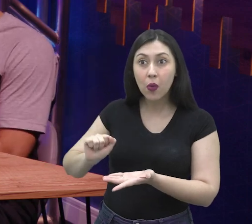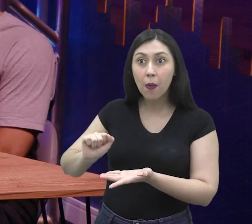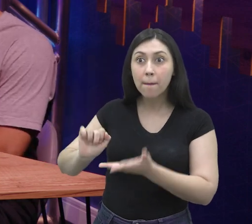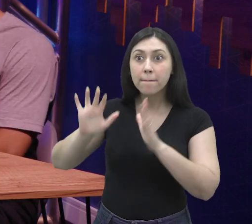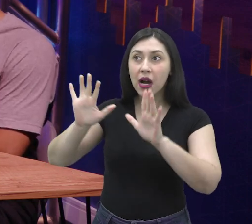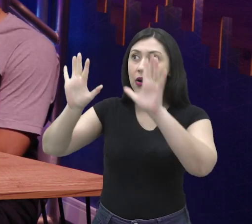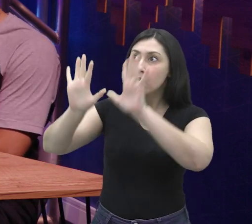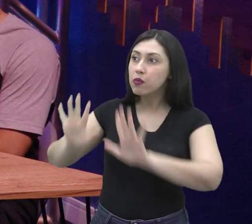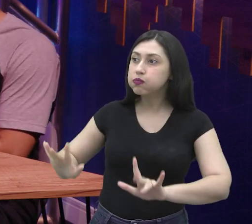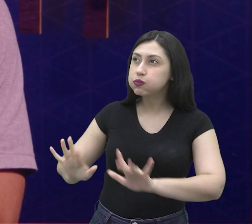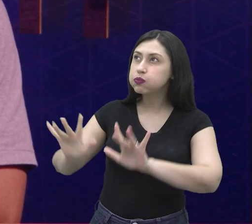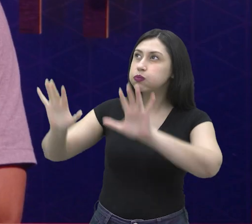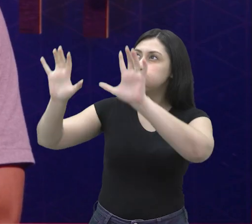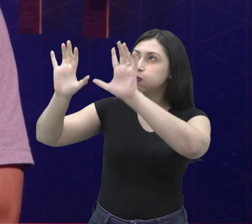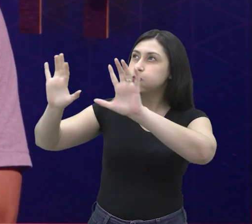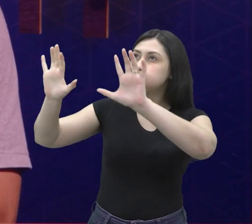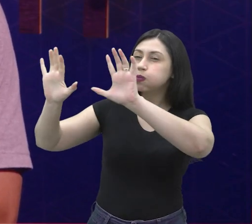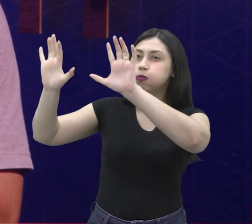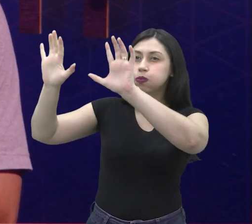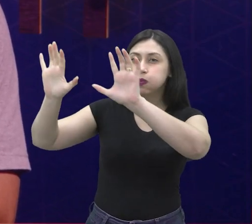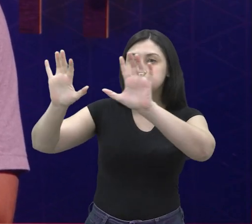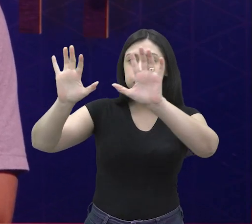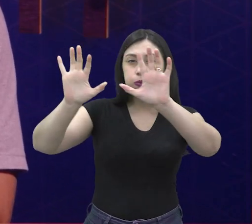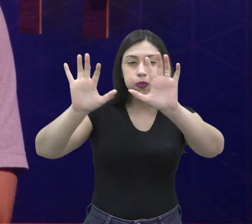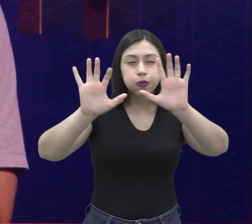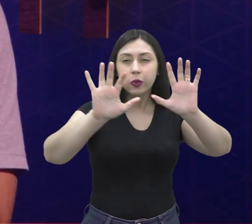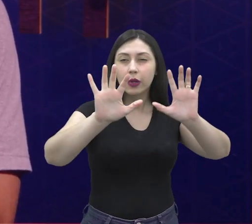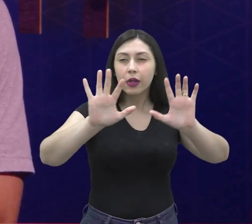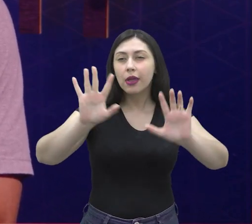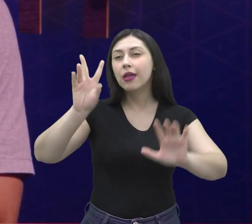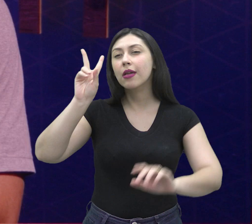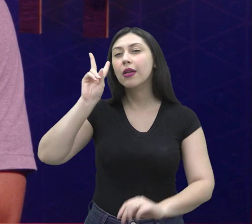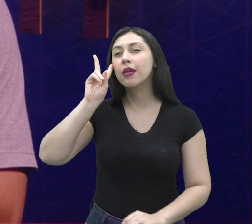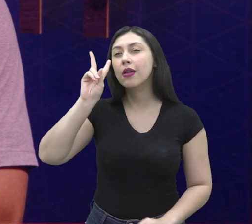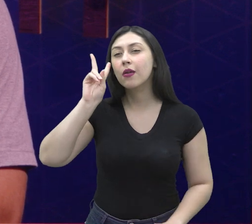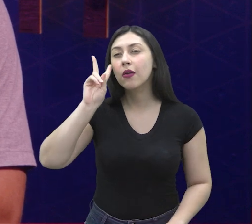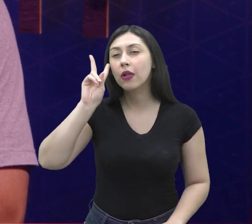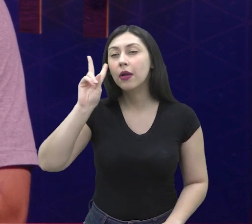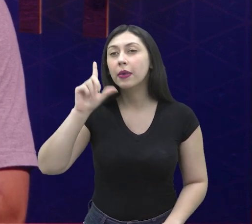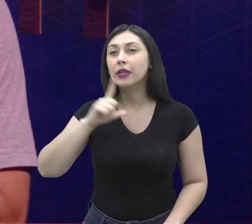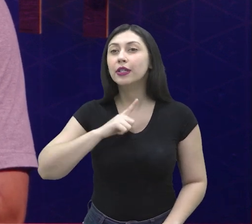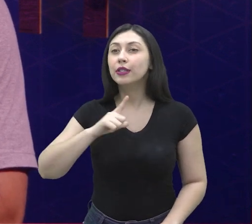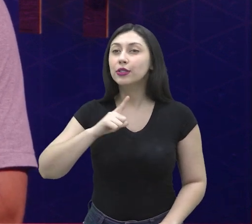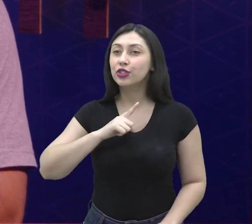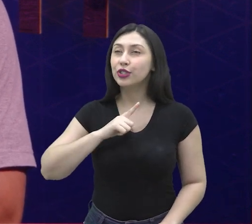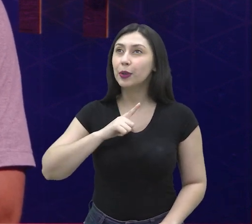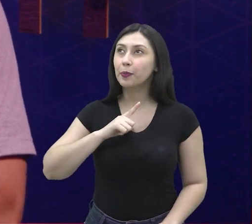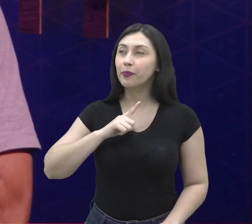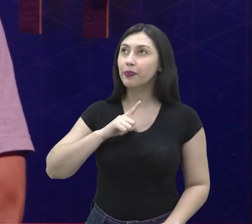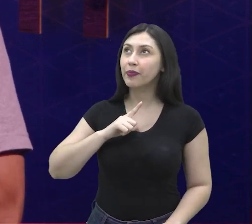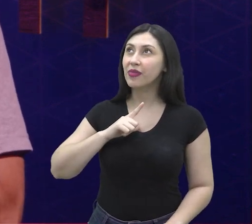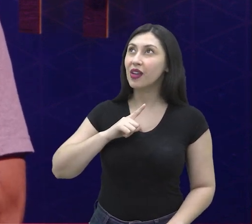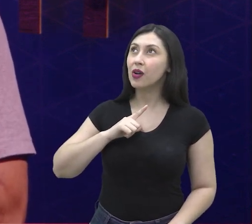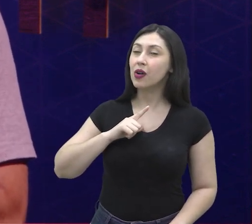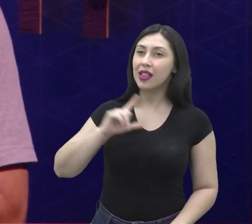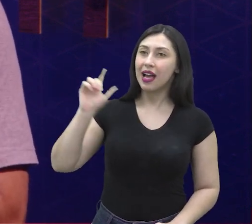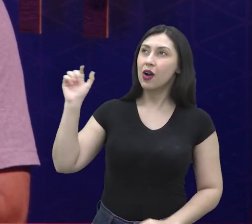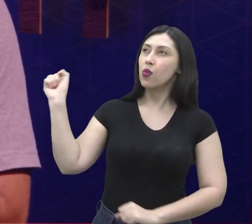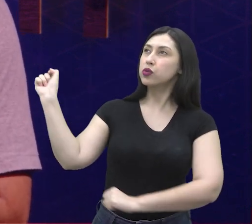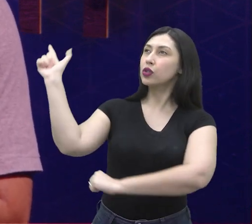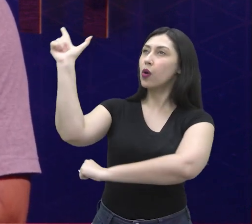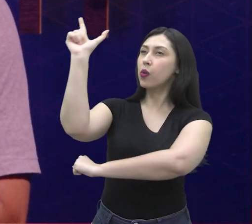chegou aqui pra gente. Uhum. E eu lembro muito bem que nesse dia tinha um pôr do sol que todo mundo